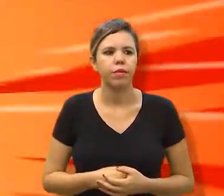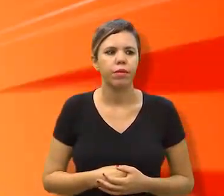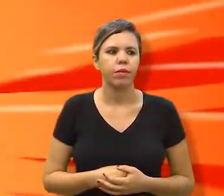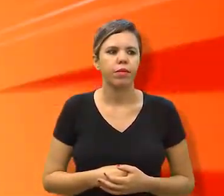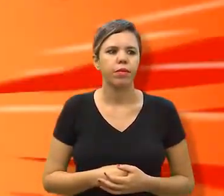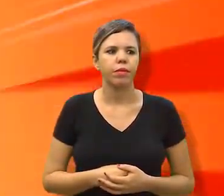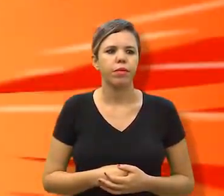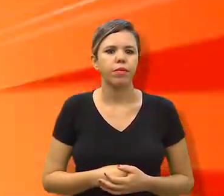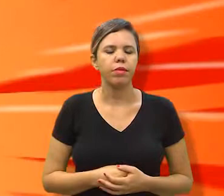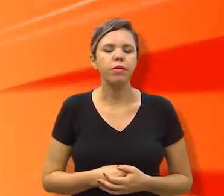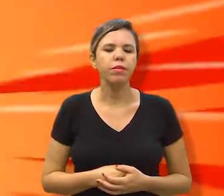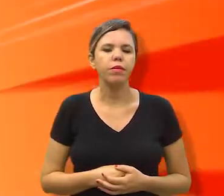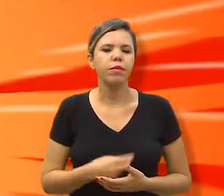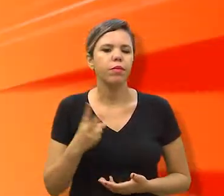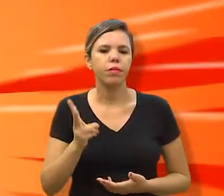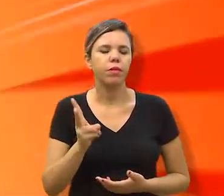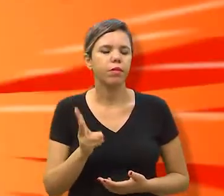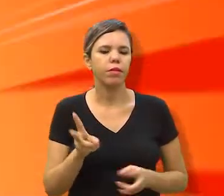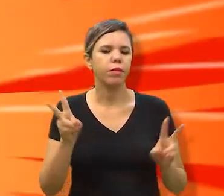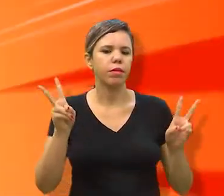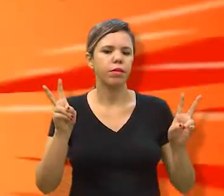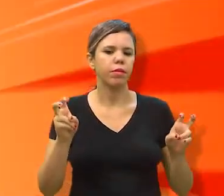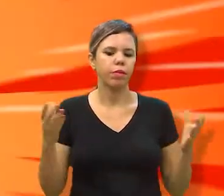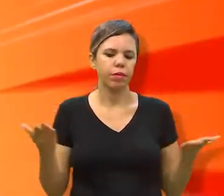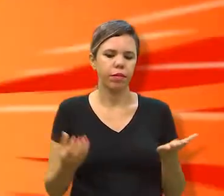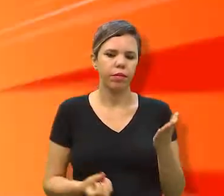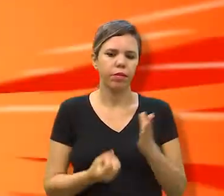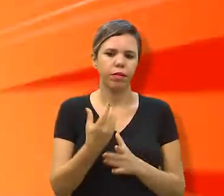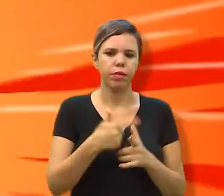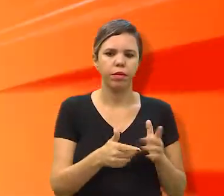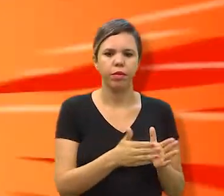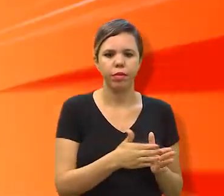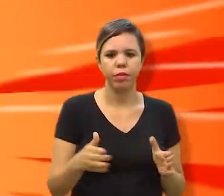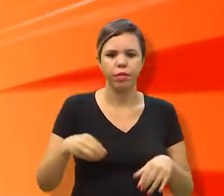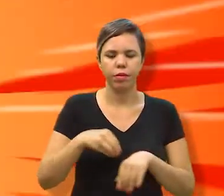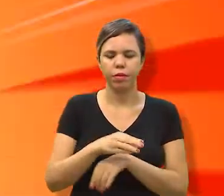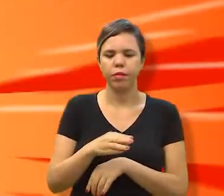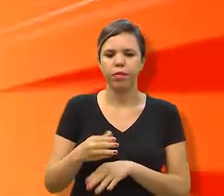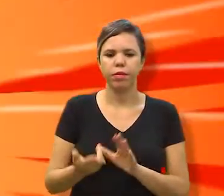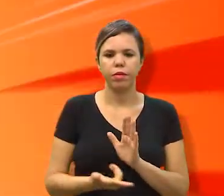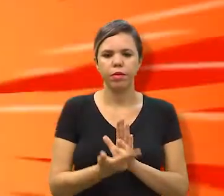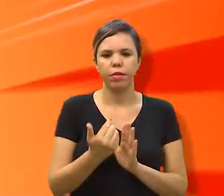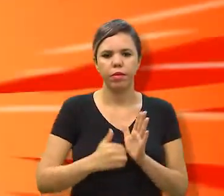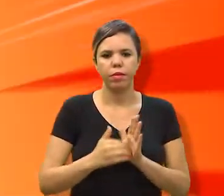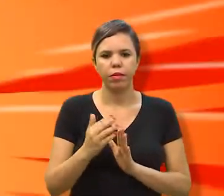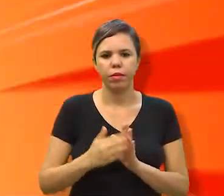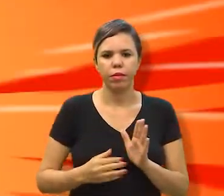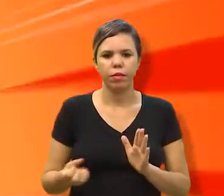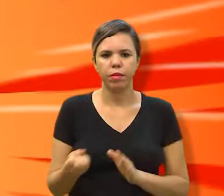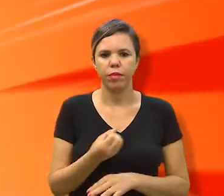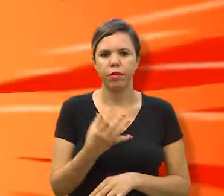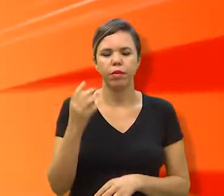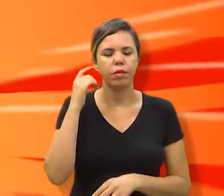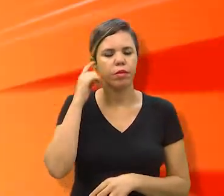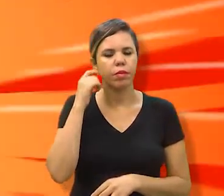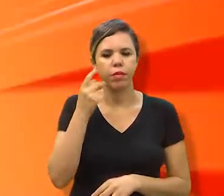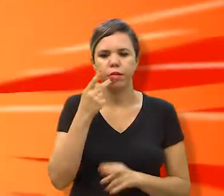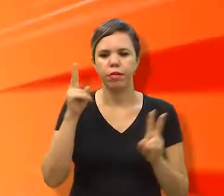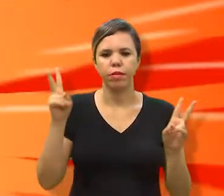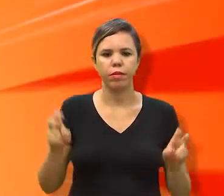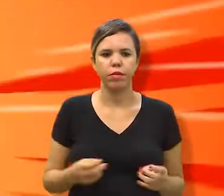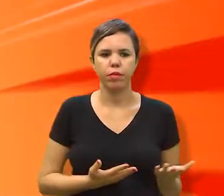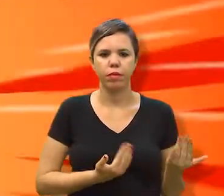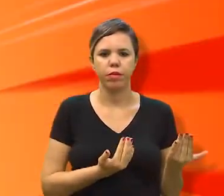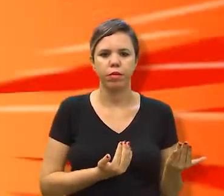tratar sobre, sempre sobre assuntos bastante atuais, né, que a gente traz no Tinta Fresca, né. No primeiro volume a gente fala sobre